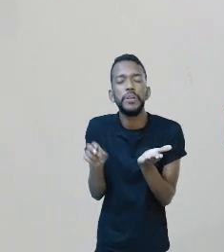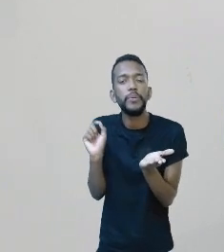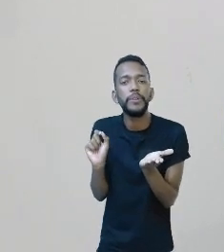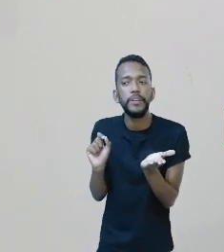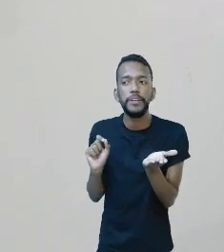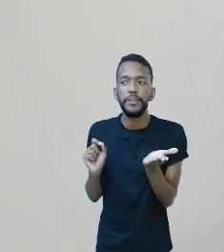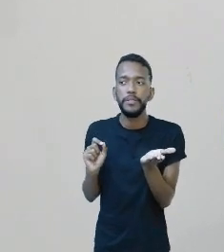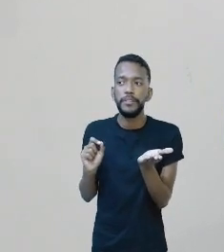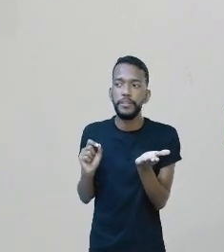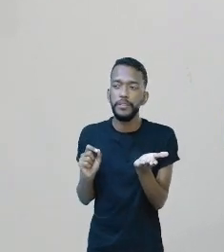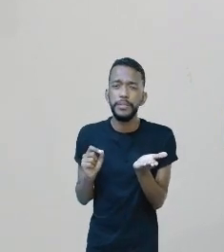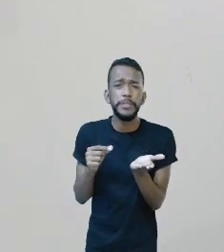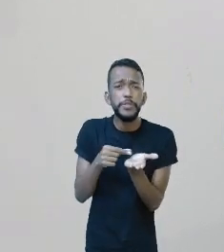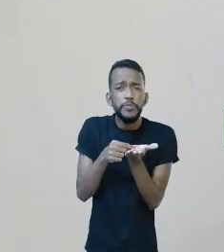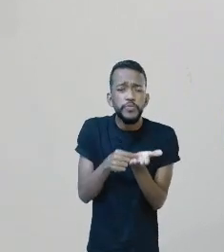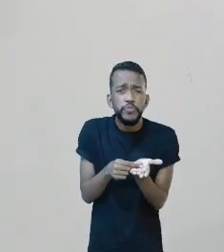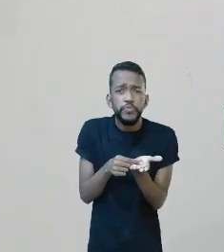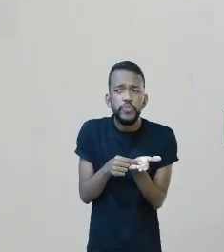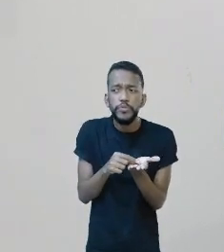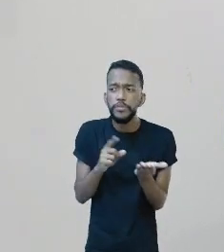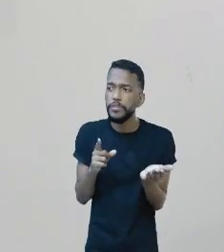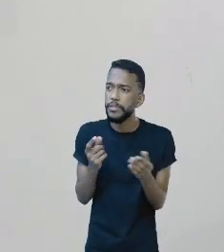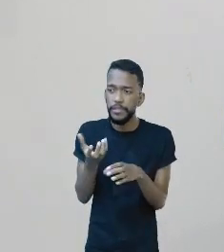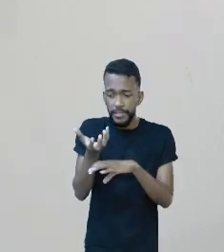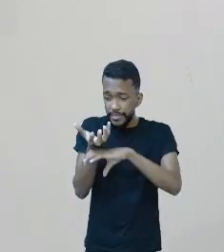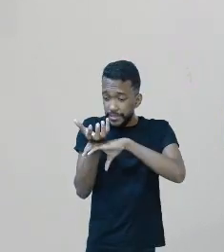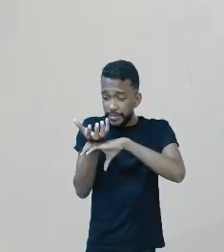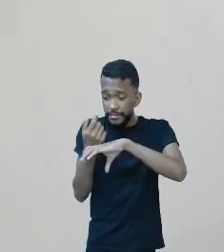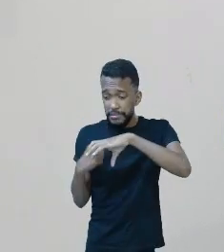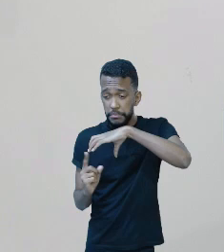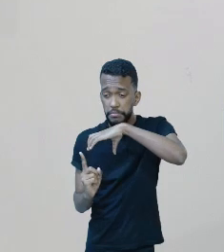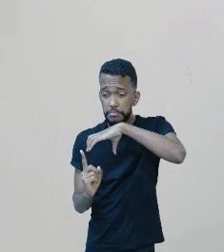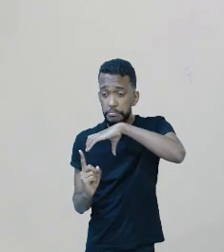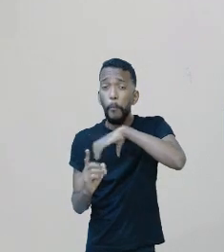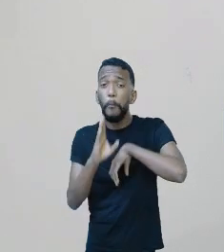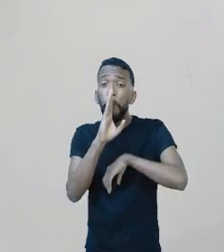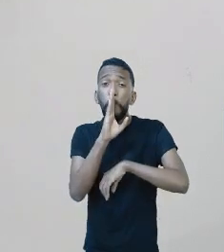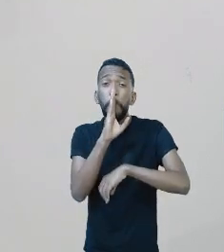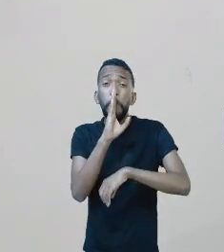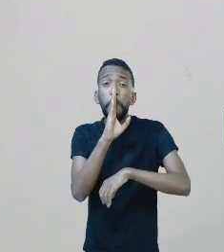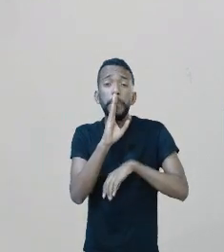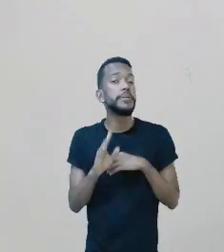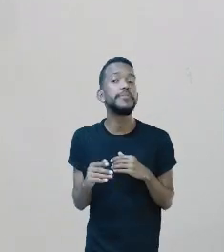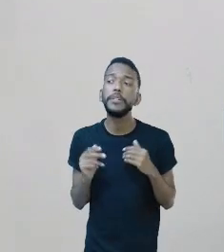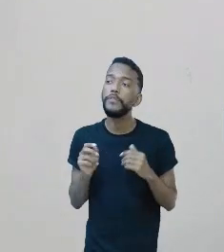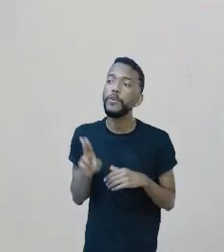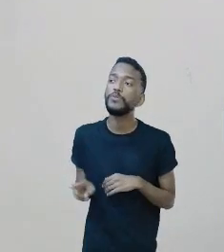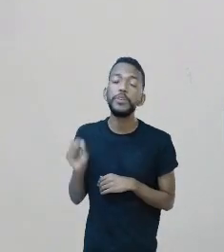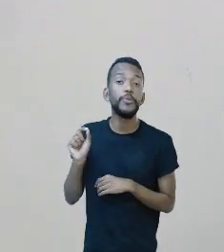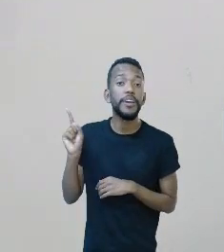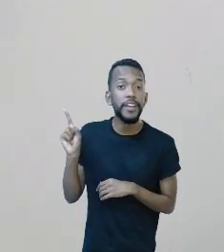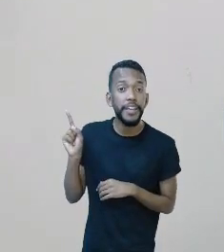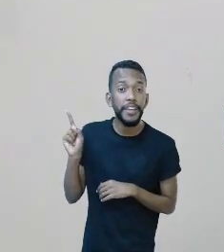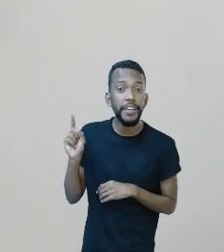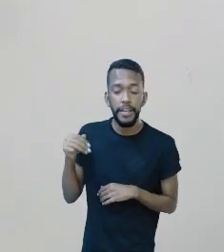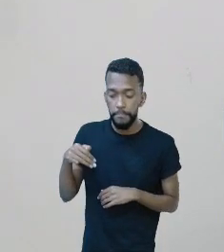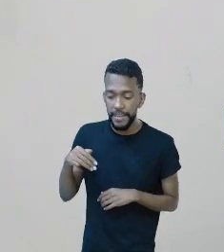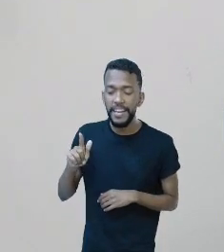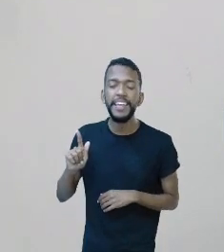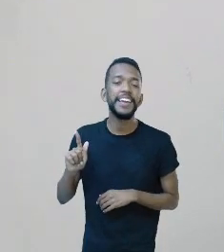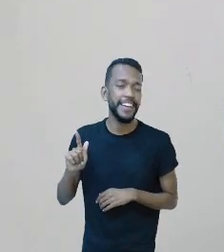quê? Muito pequeno, né? Aqui nem mexeria no ponteiro da balança. Eu vou utilizar